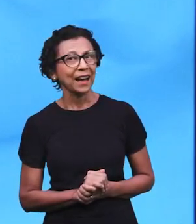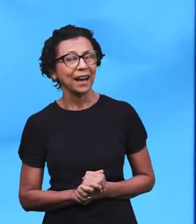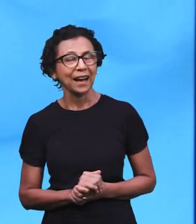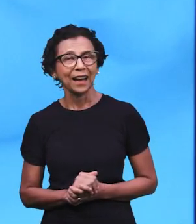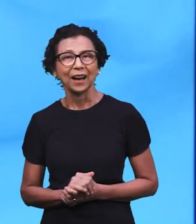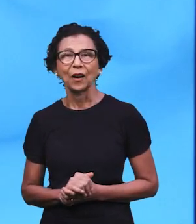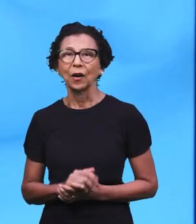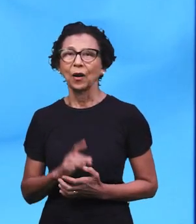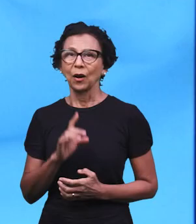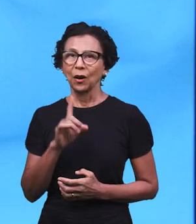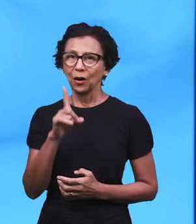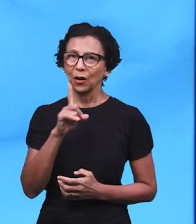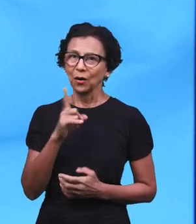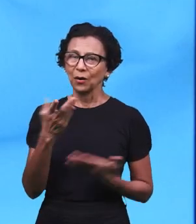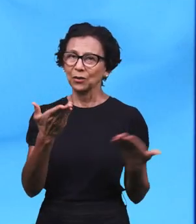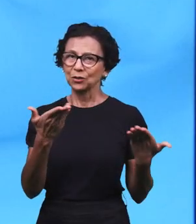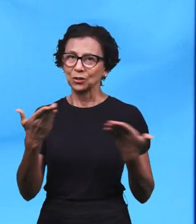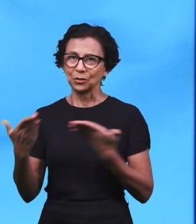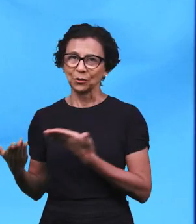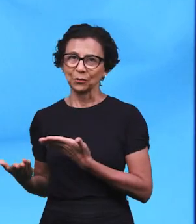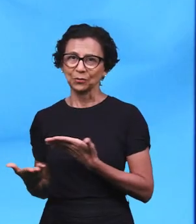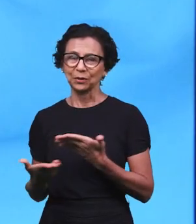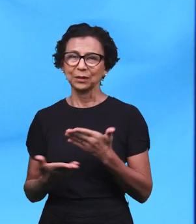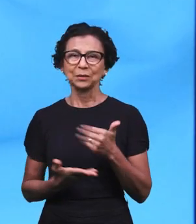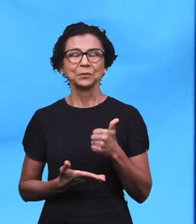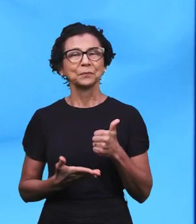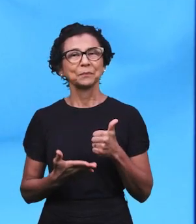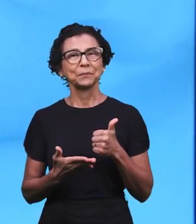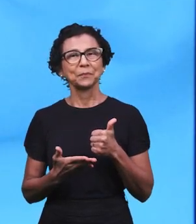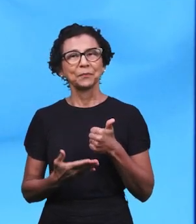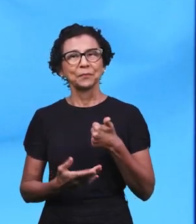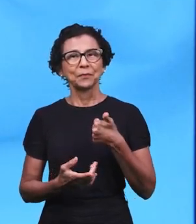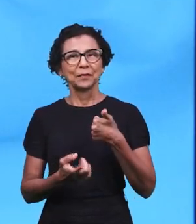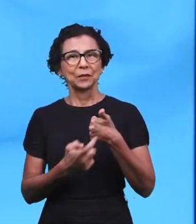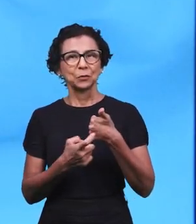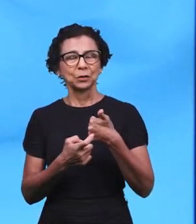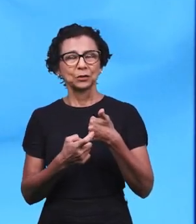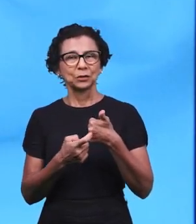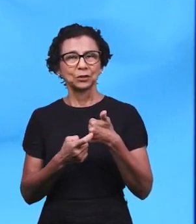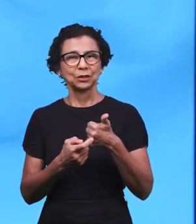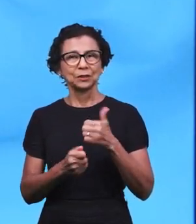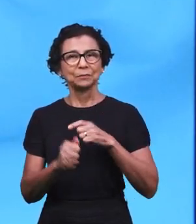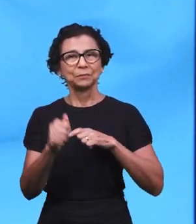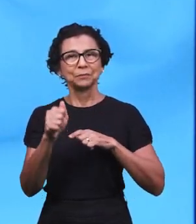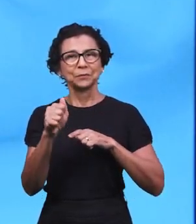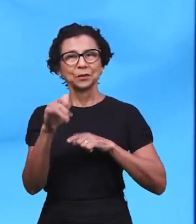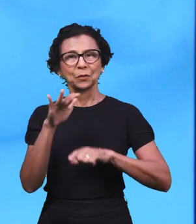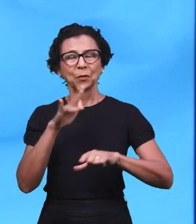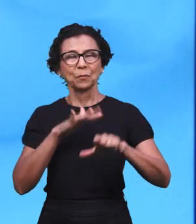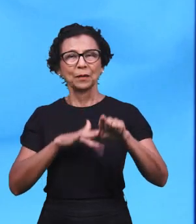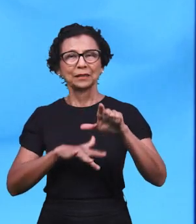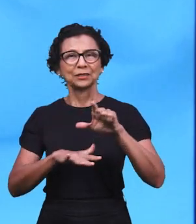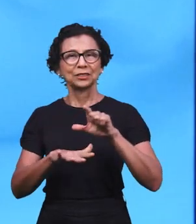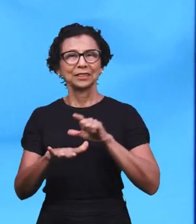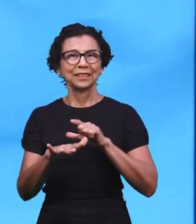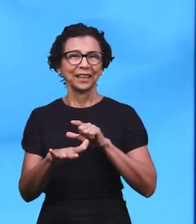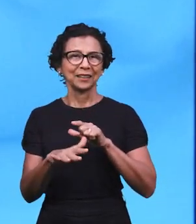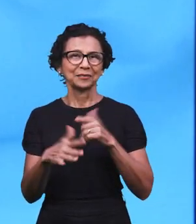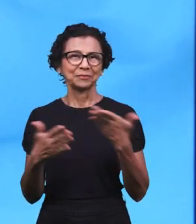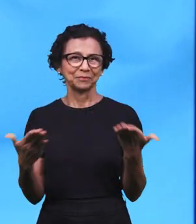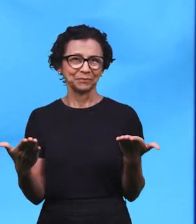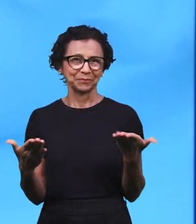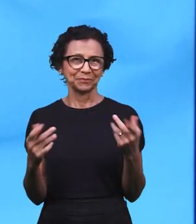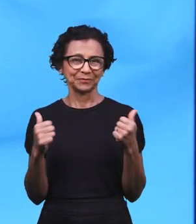nosso canal, correto? Então, eu convido você a curtir este conteúdo e compartilhar este vídeo para o máximo de pessoas que